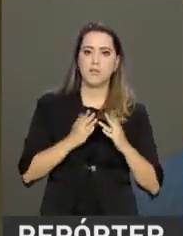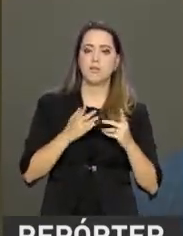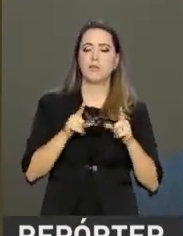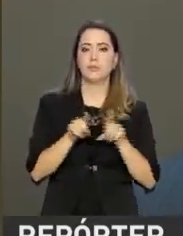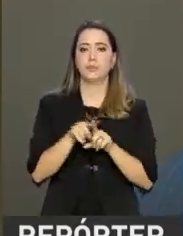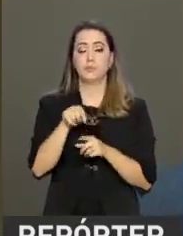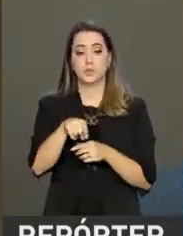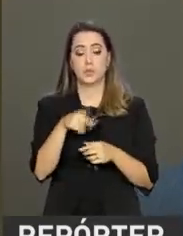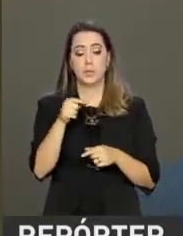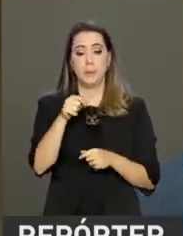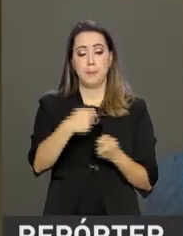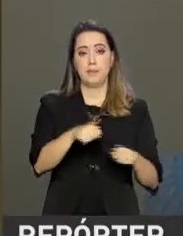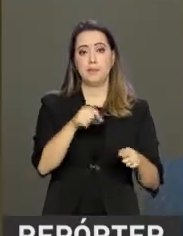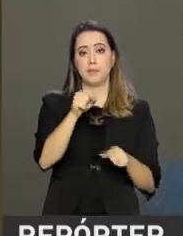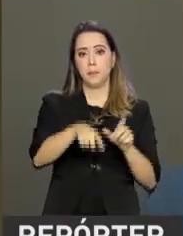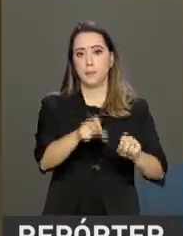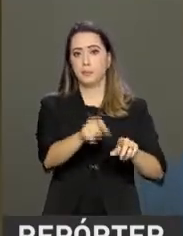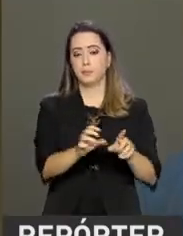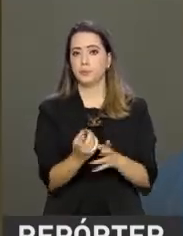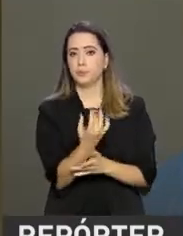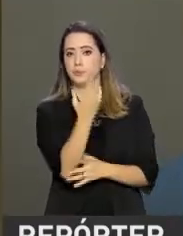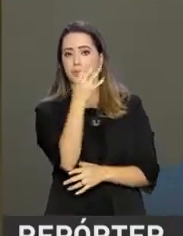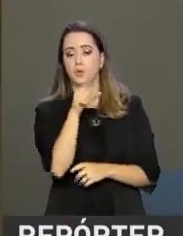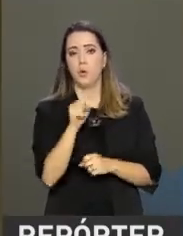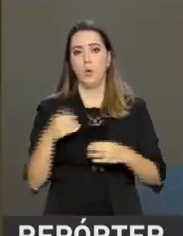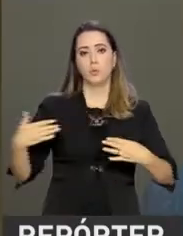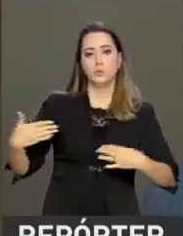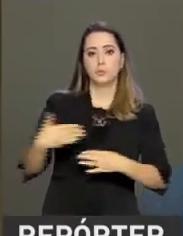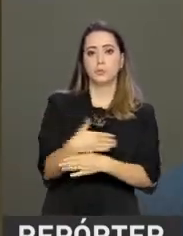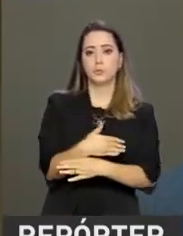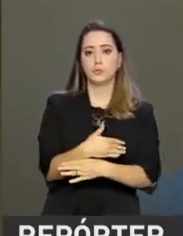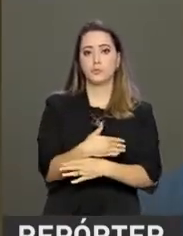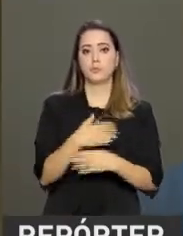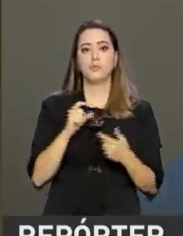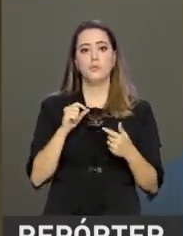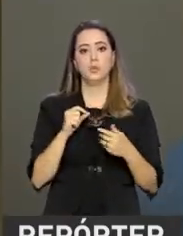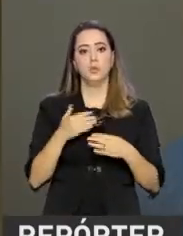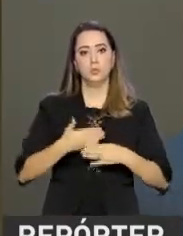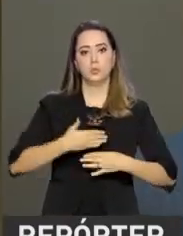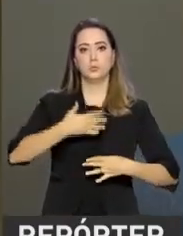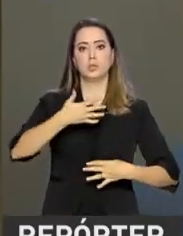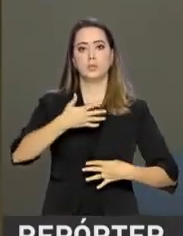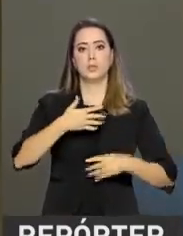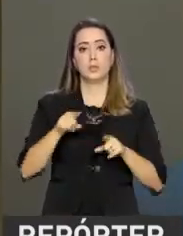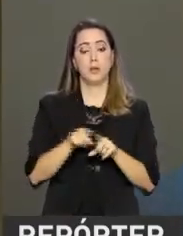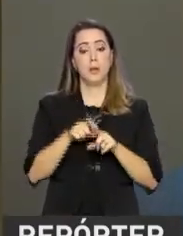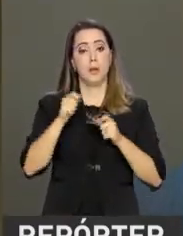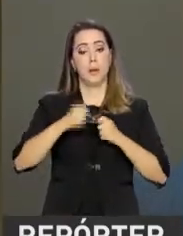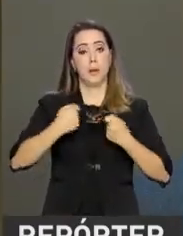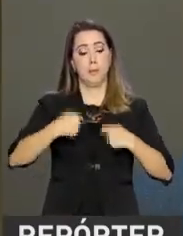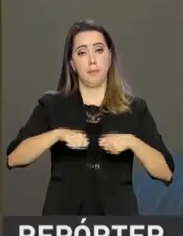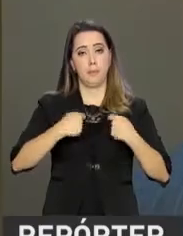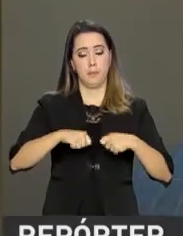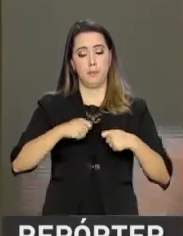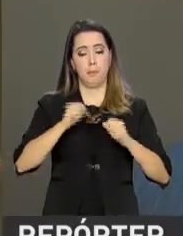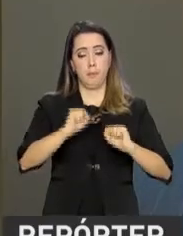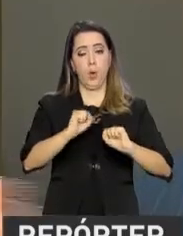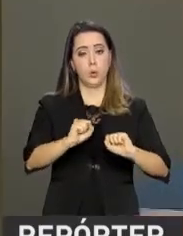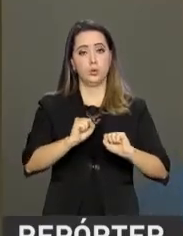nascente aqui precisa de plantio de árvore, precisa de uma cerca. Então a pessoa pode adotar essa